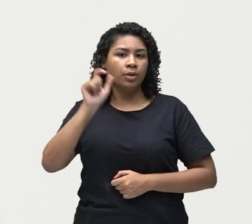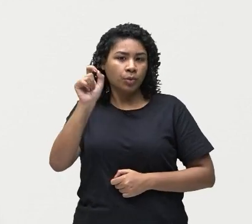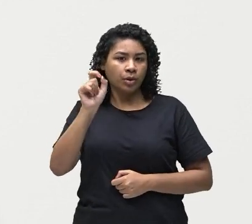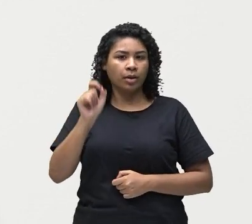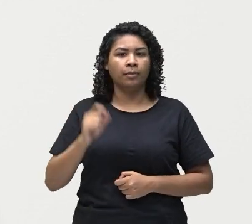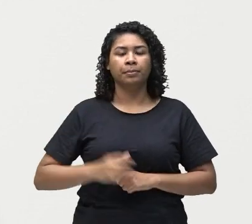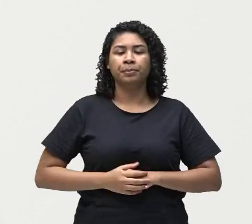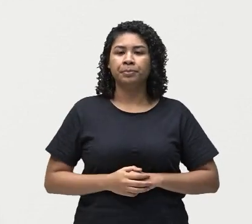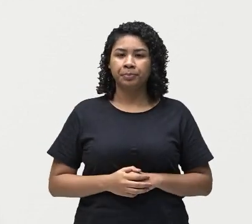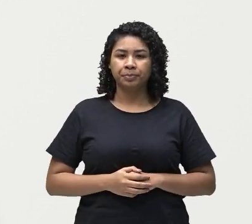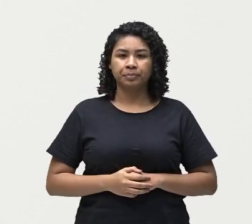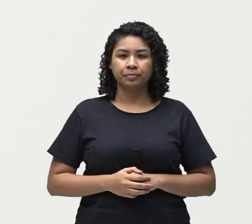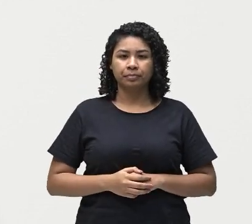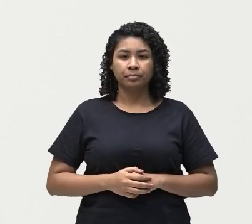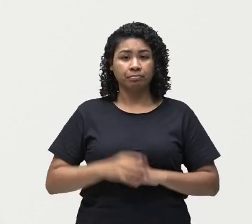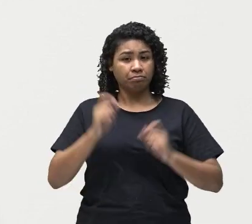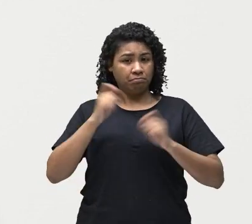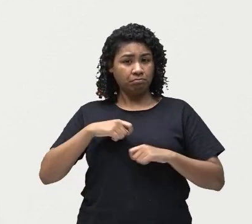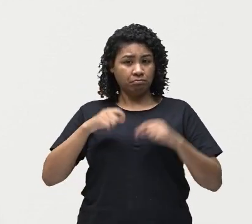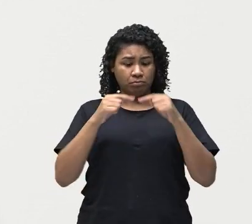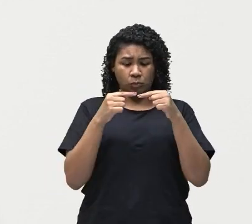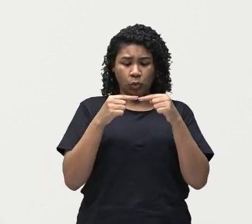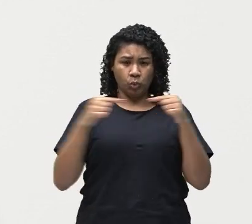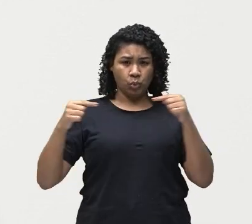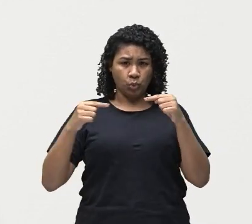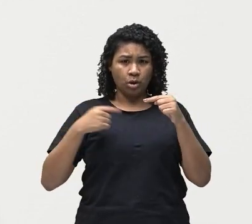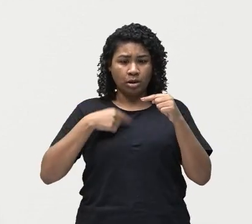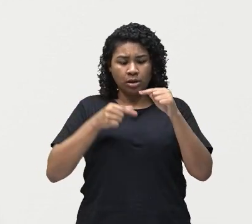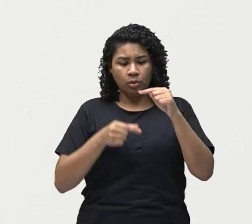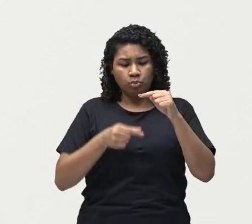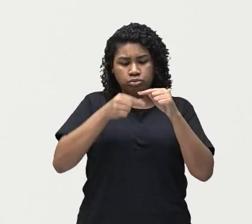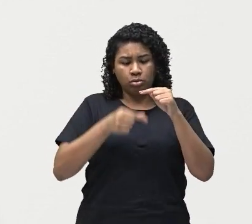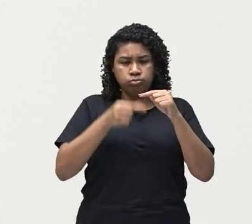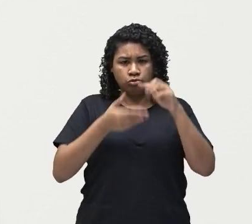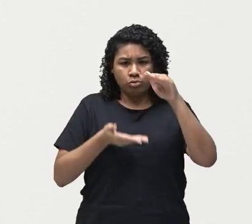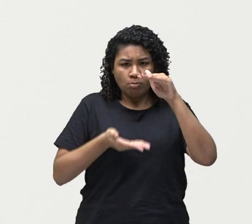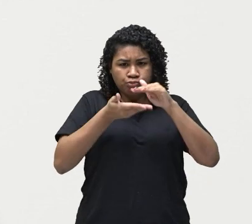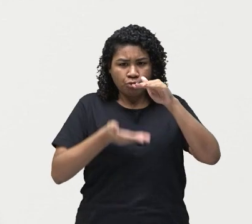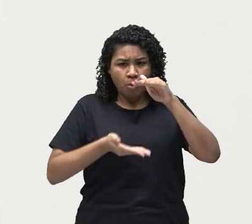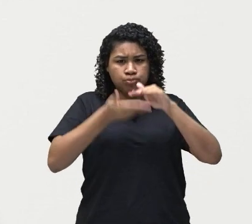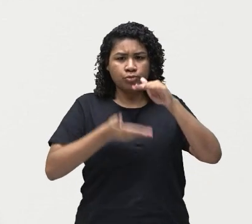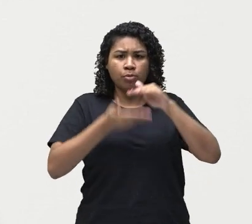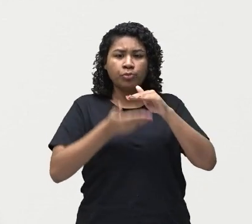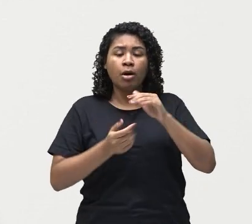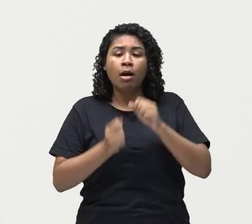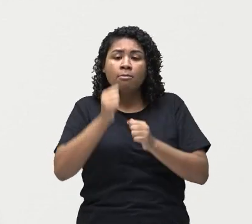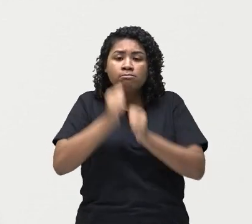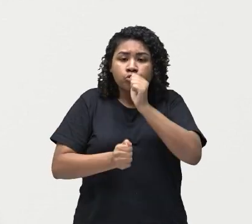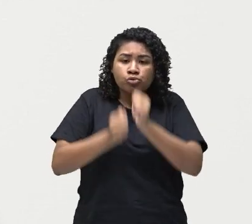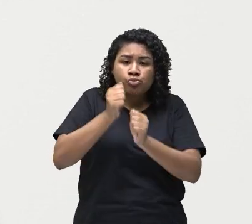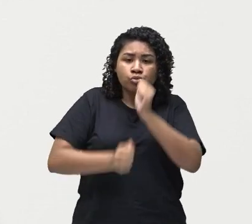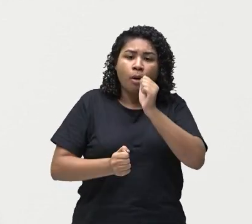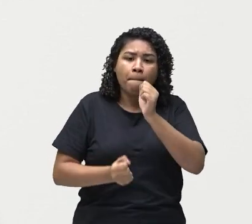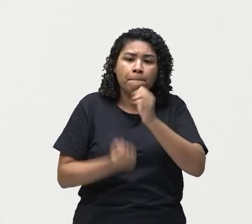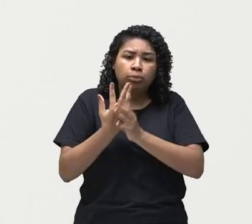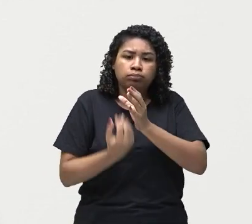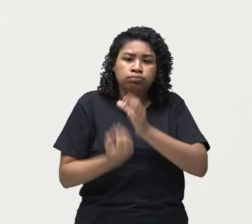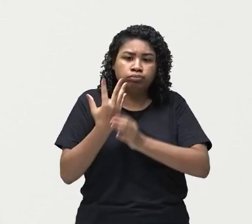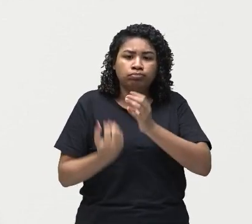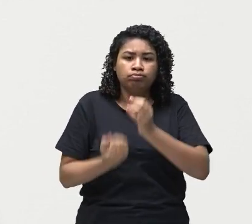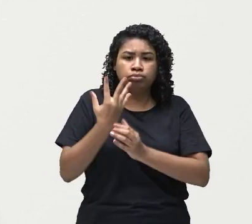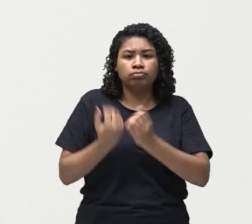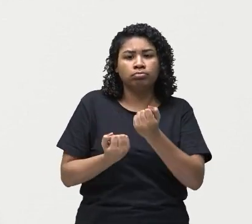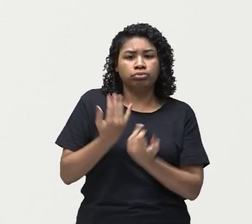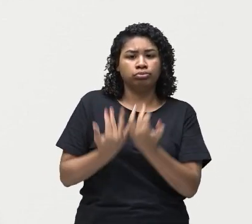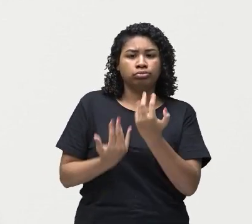que ela faz com que ocorra a queima porque aqui dentro o que que tem combustível e a né então são